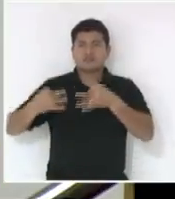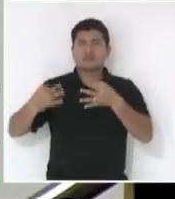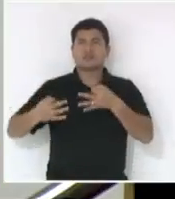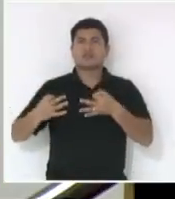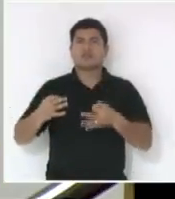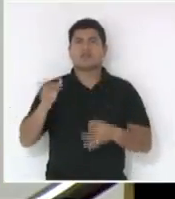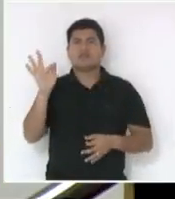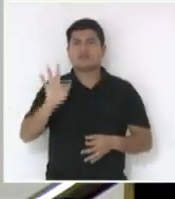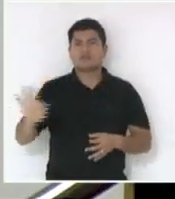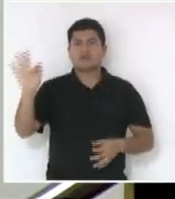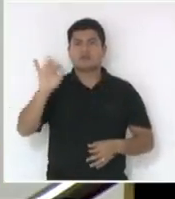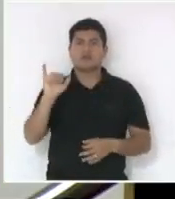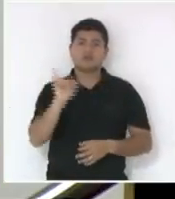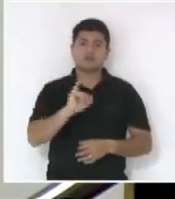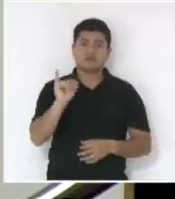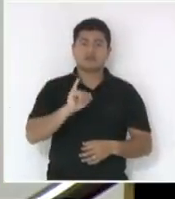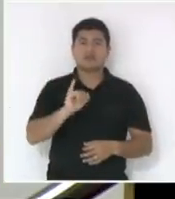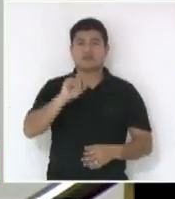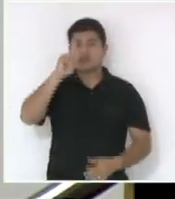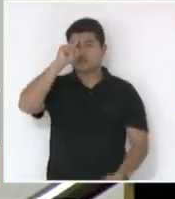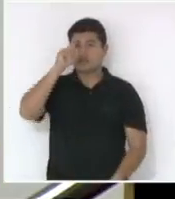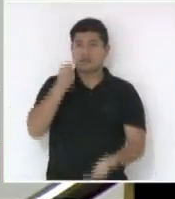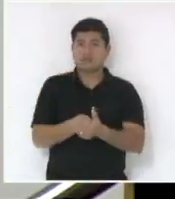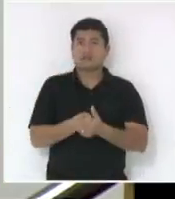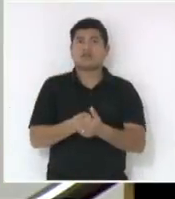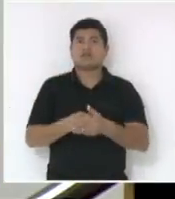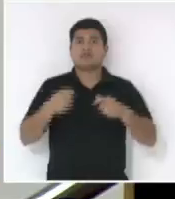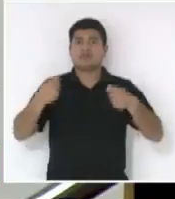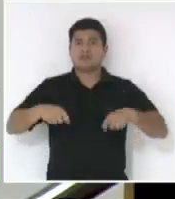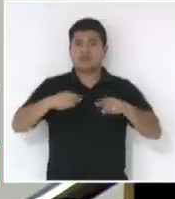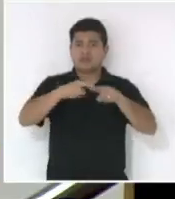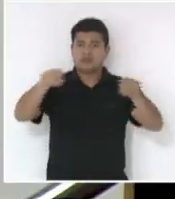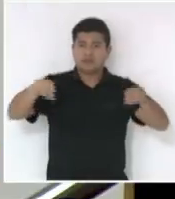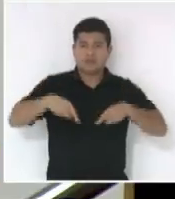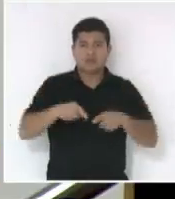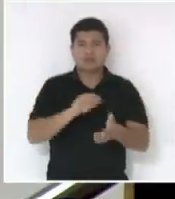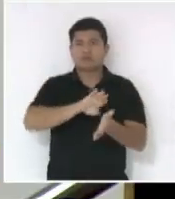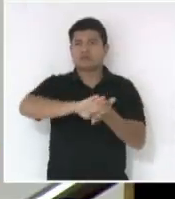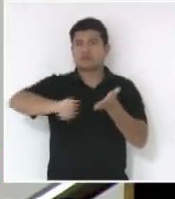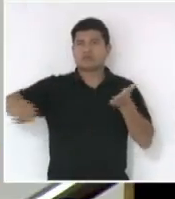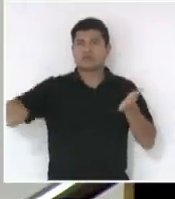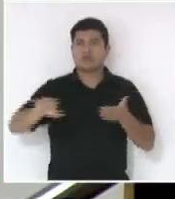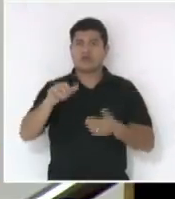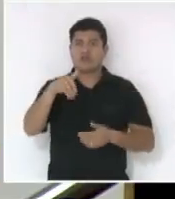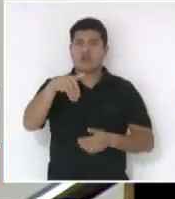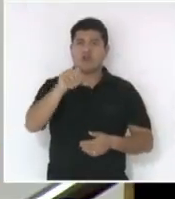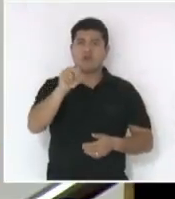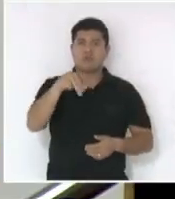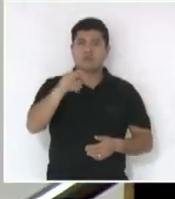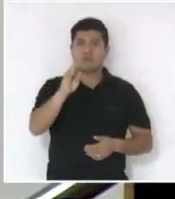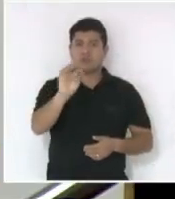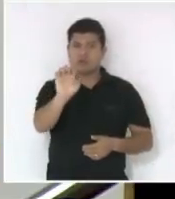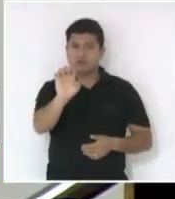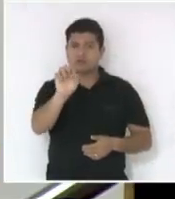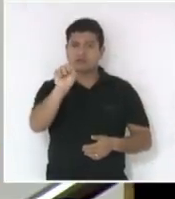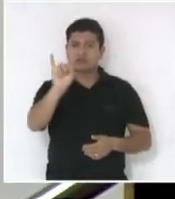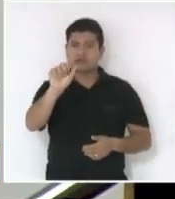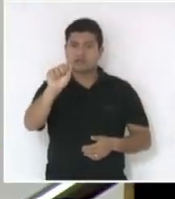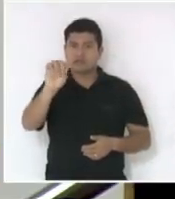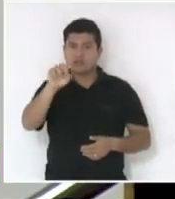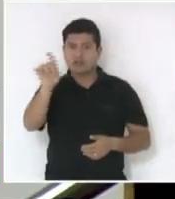determinou a desocupação da localidade conhecida como Monte Sião, Nova